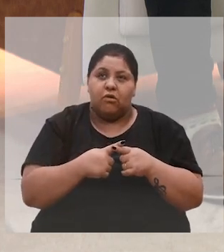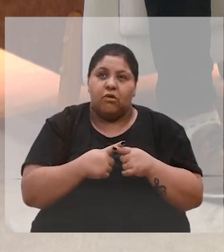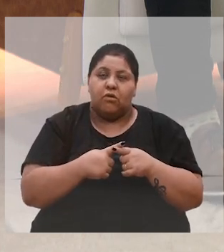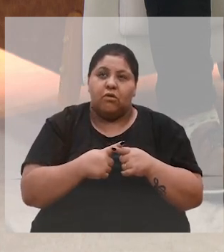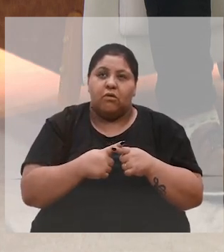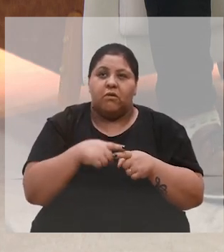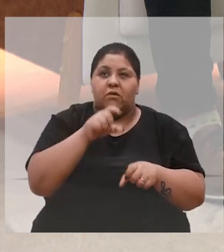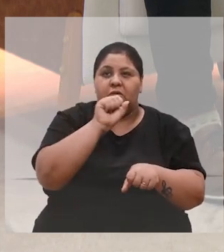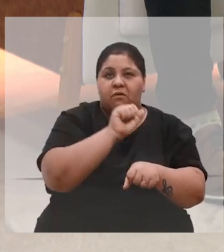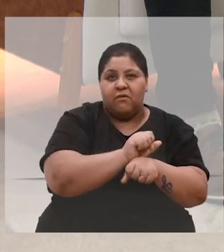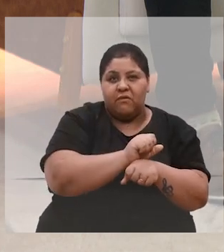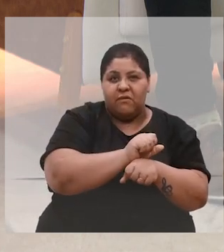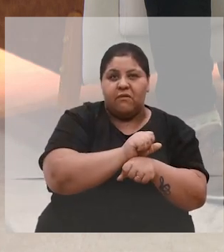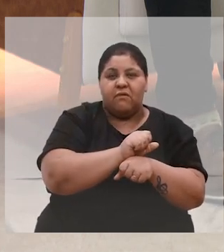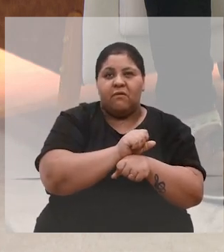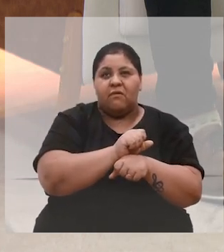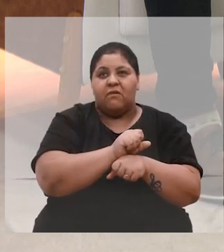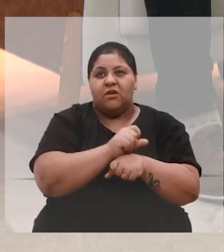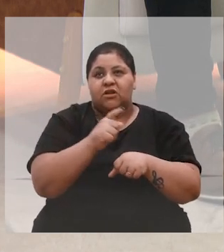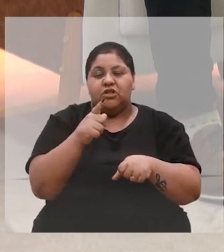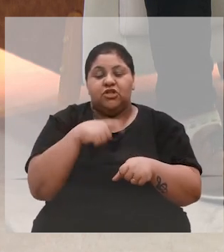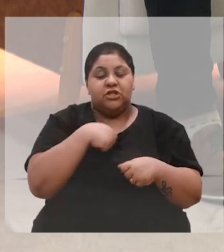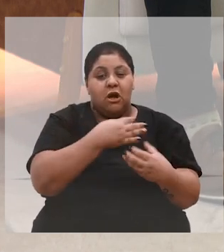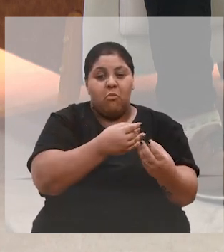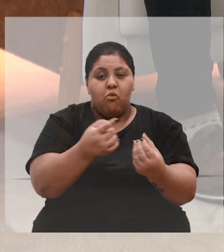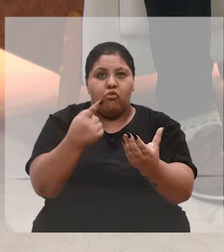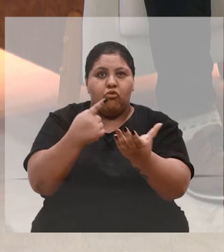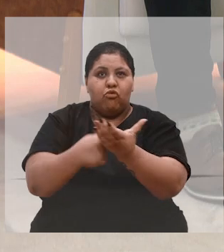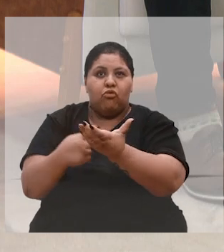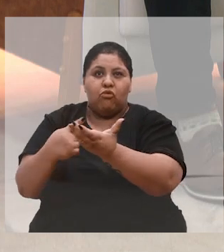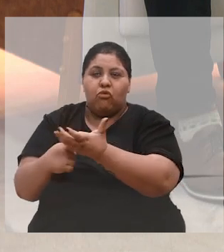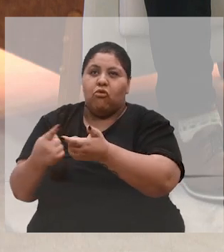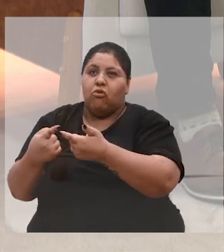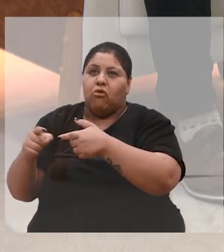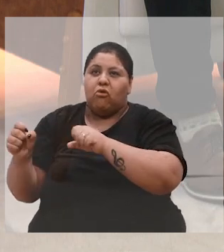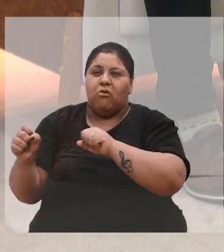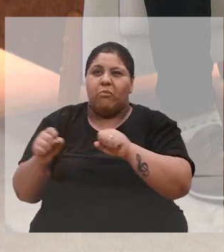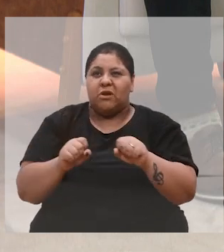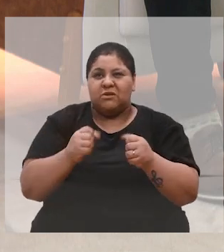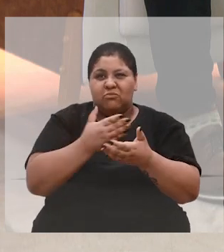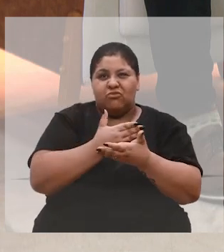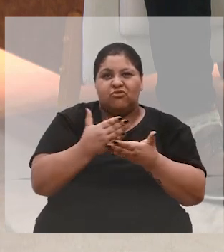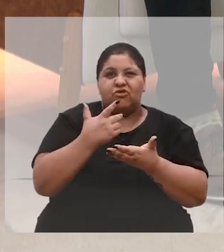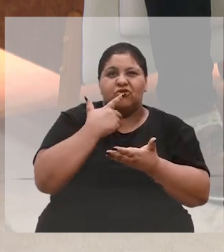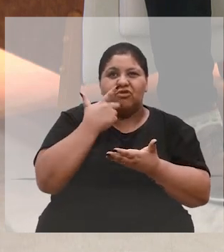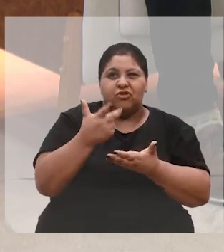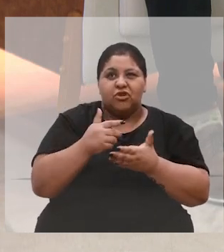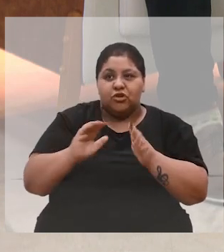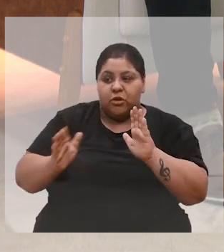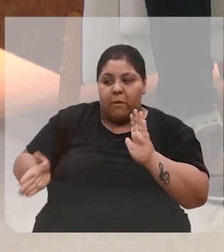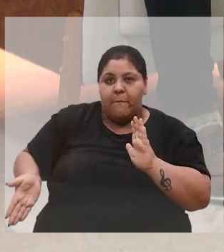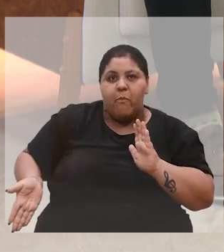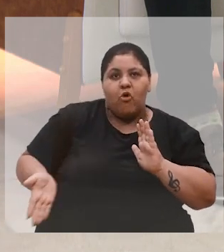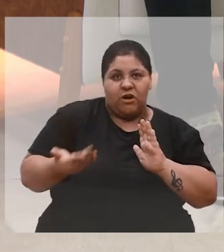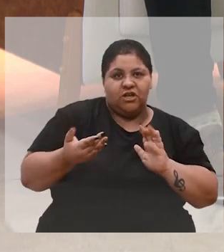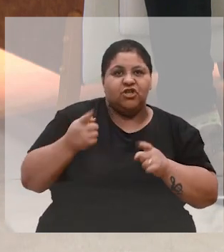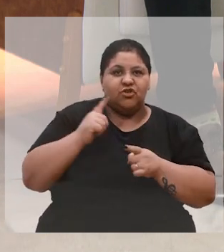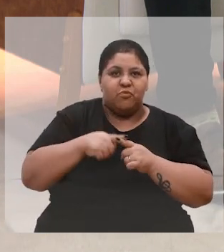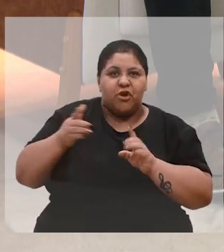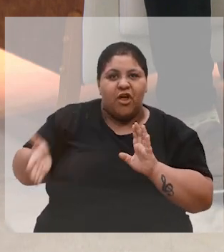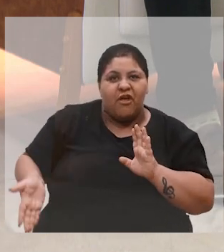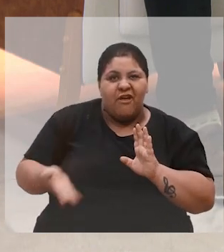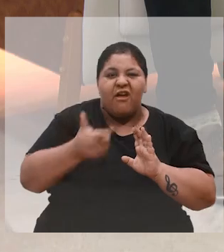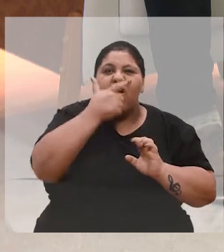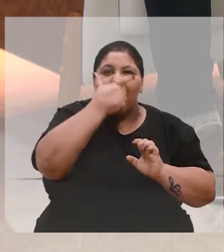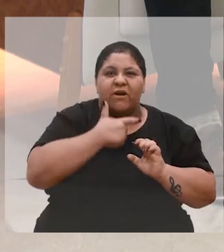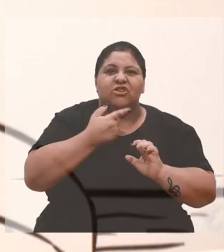eu tava parado, tava muito ocupado, mas um dia eu posso começar a falar de boliche, porque boliche